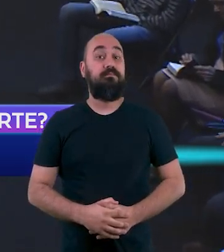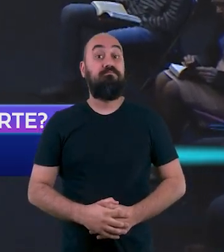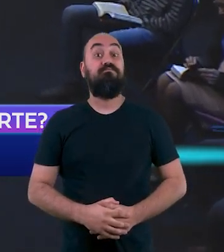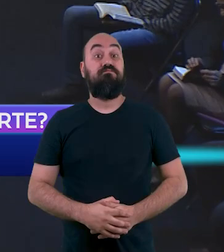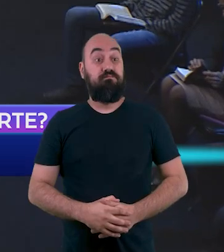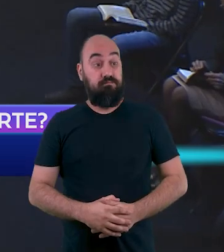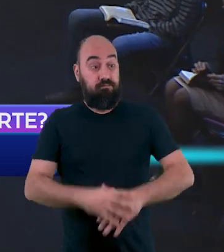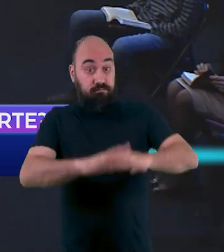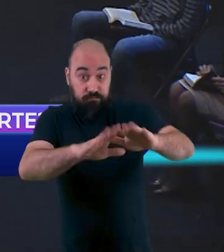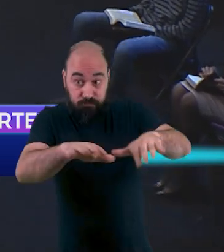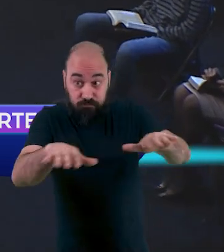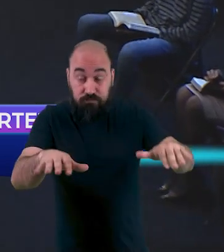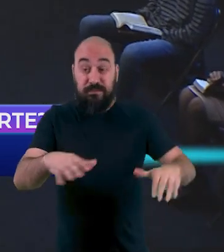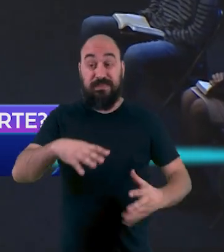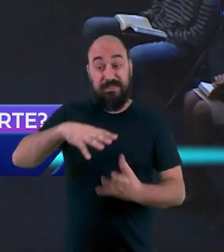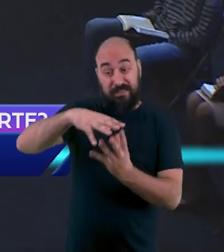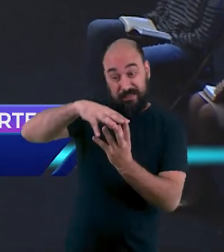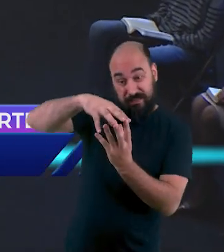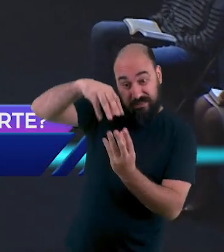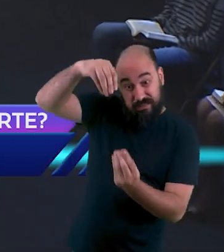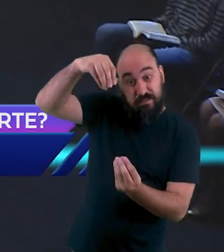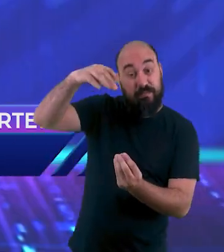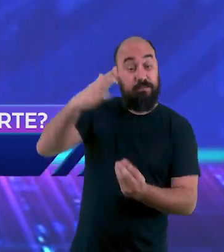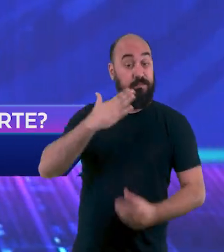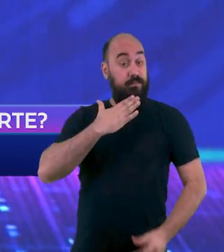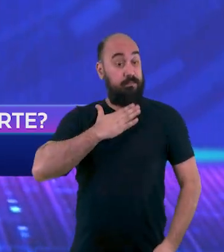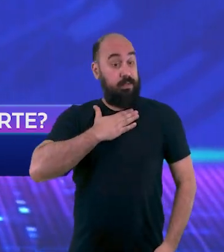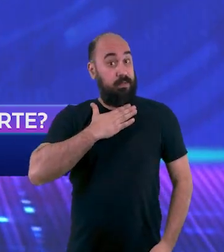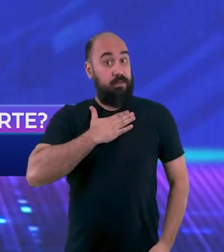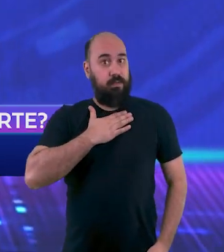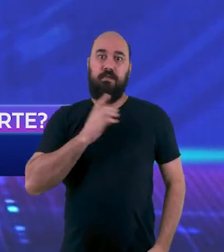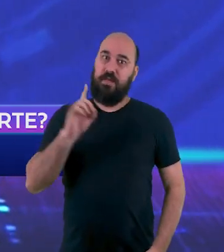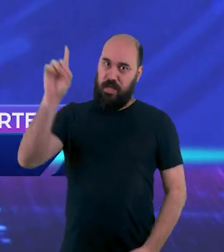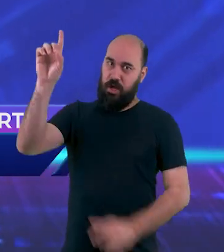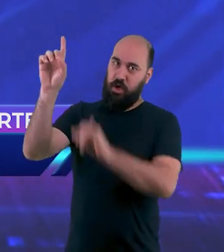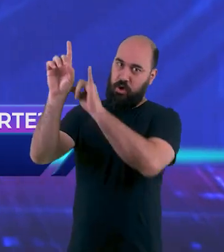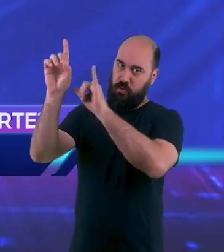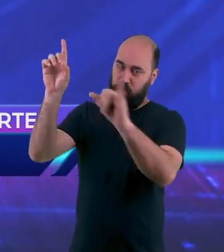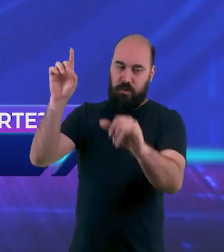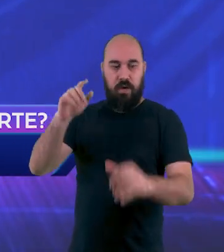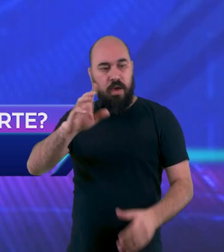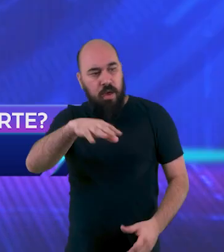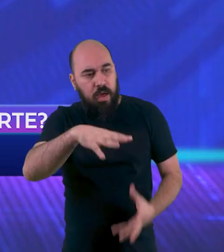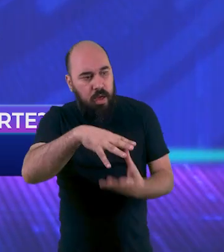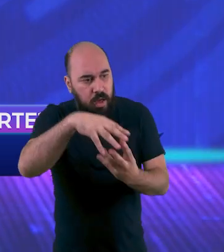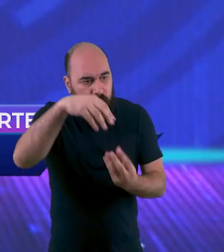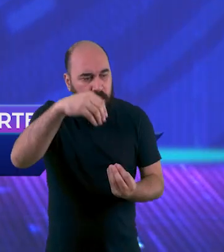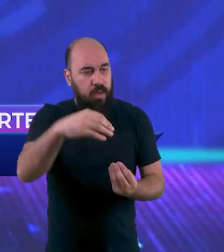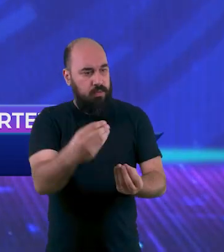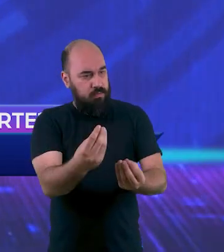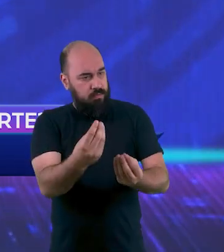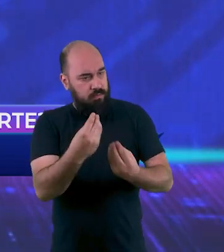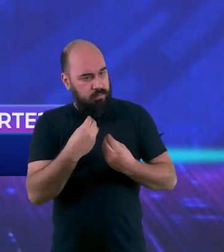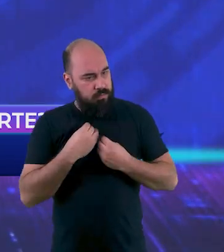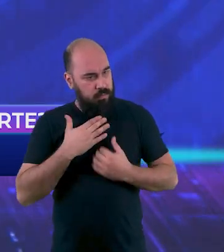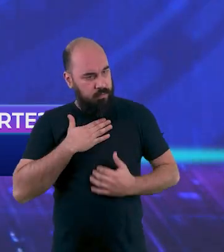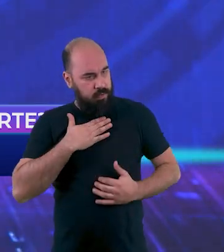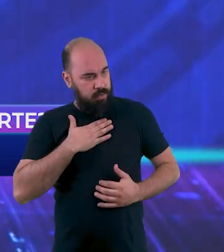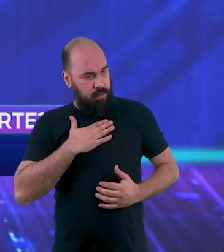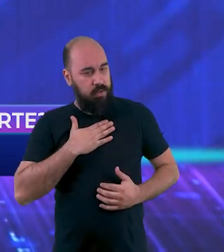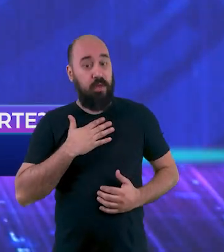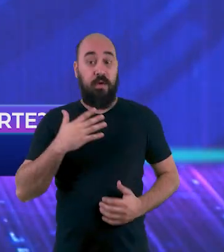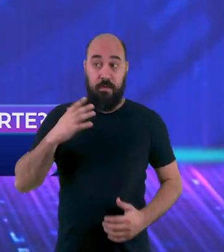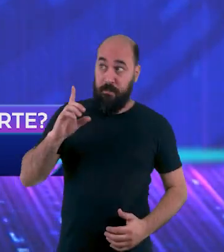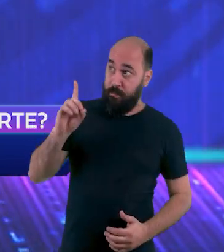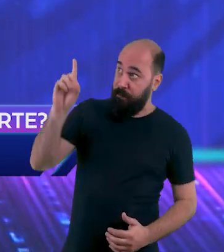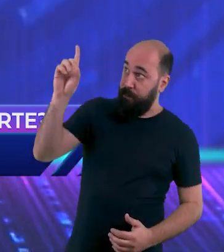eis que todas as almas são minhas. Como a alma do Pai, também a alma do Filho é